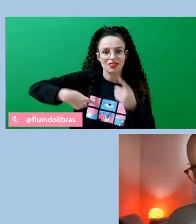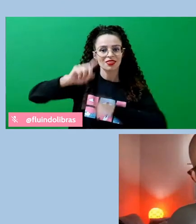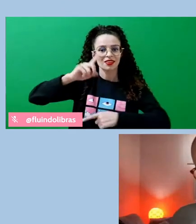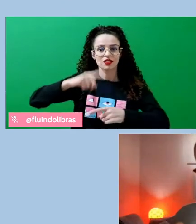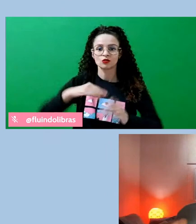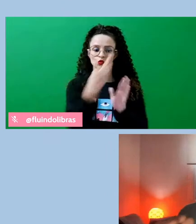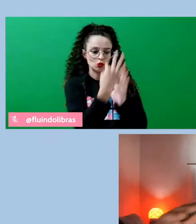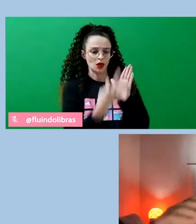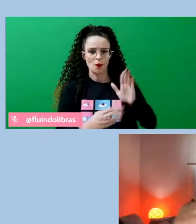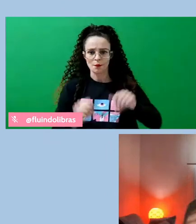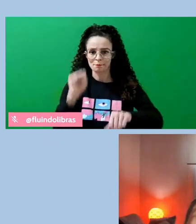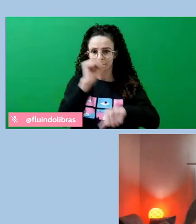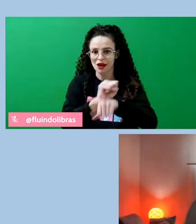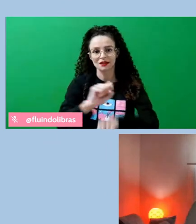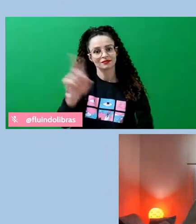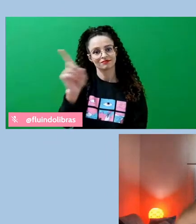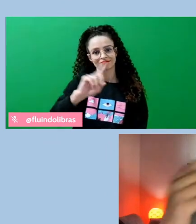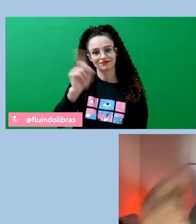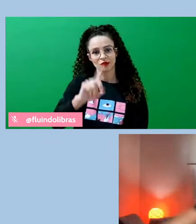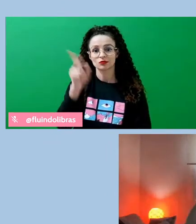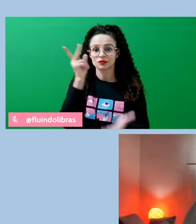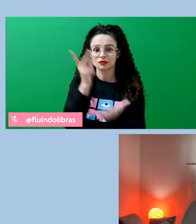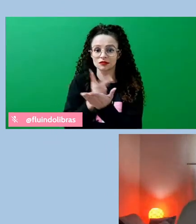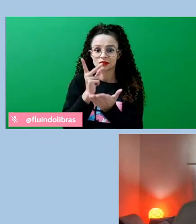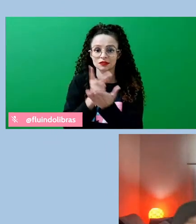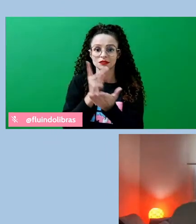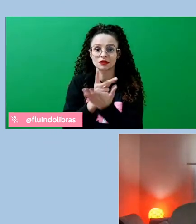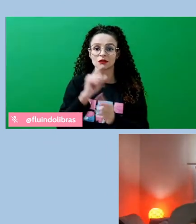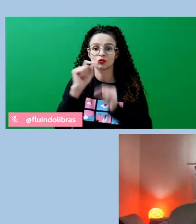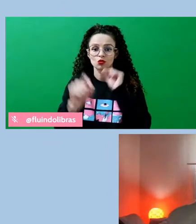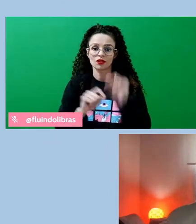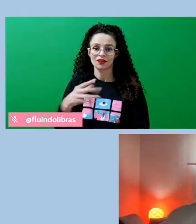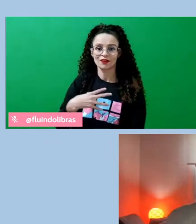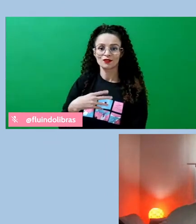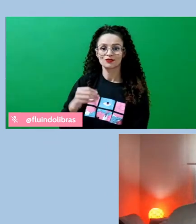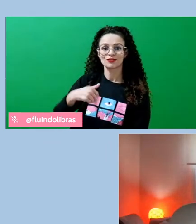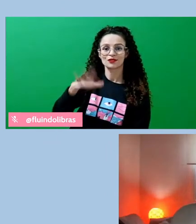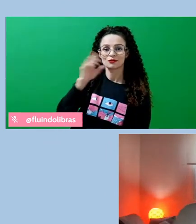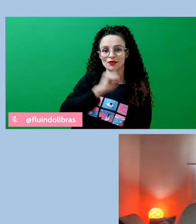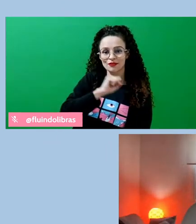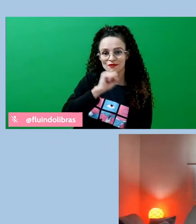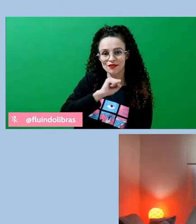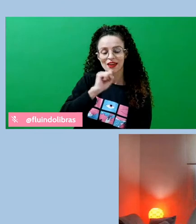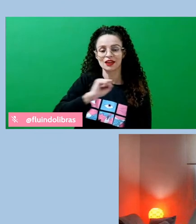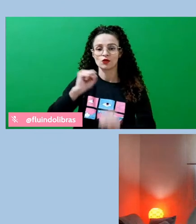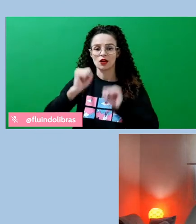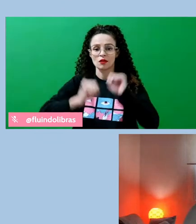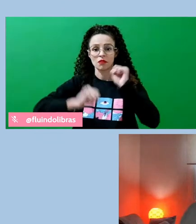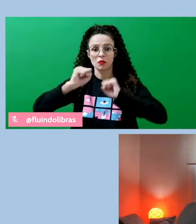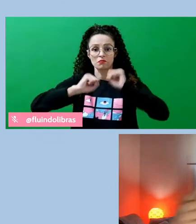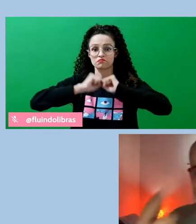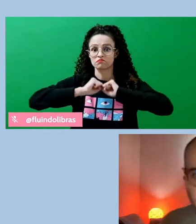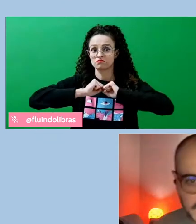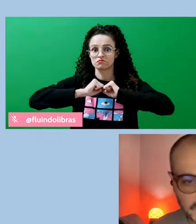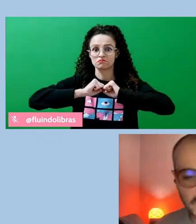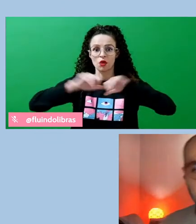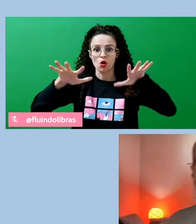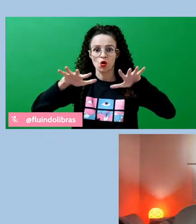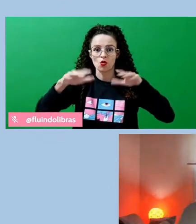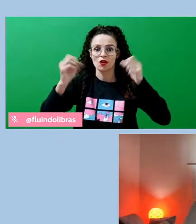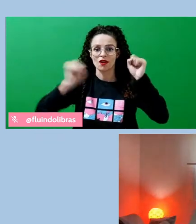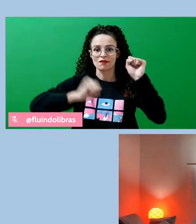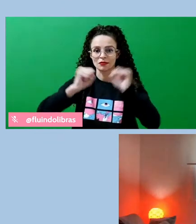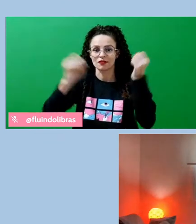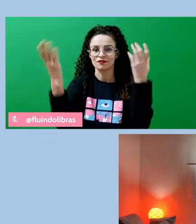nunca para de se mexer, né? Sempre chega o filho mais velho, a fábrica explode, né? Explode na fábrica, a fábrica